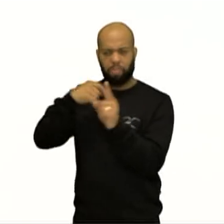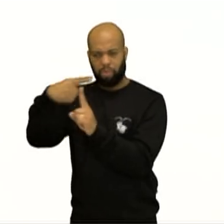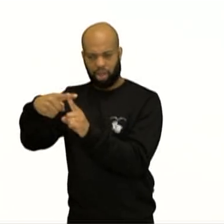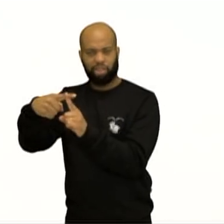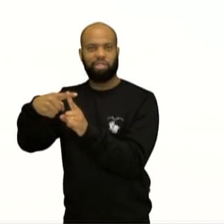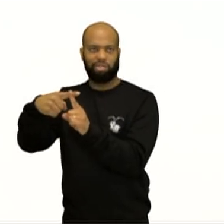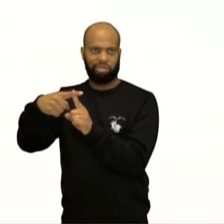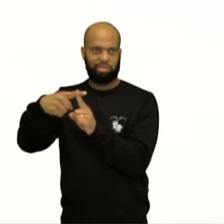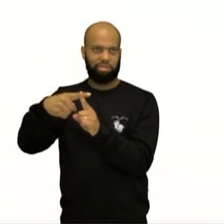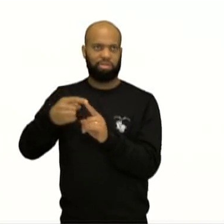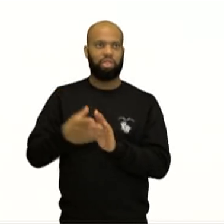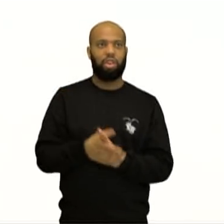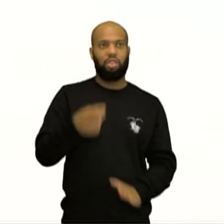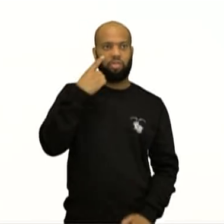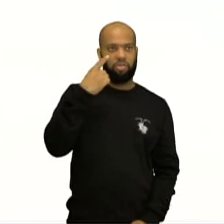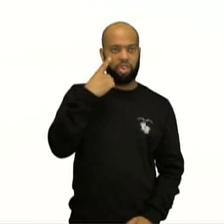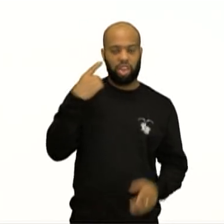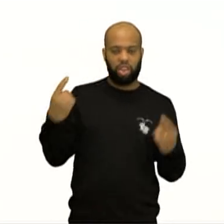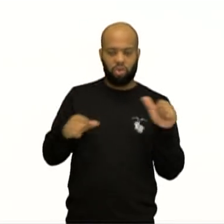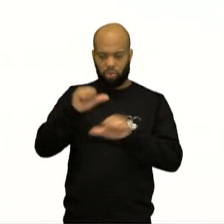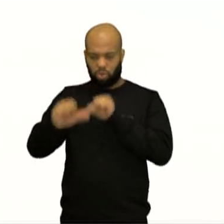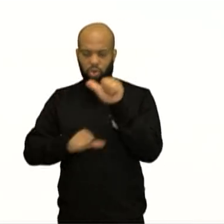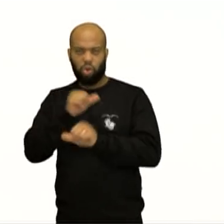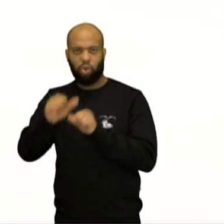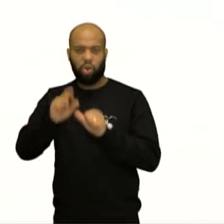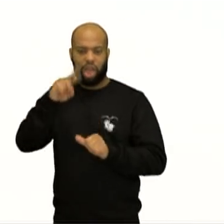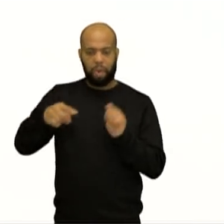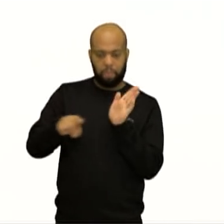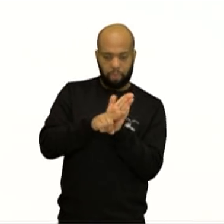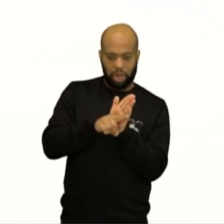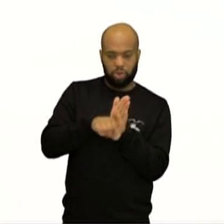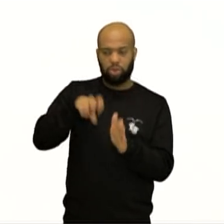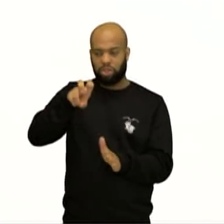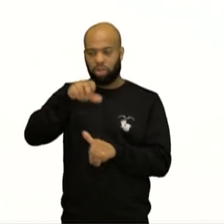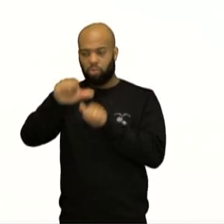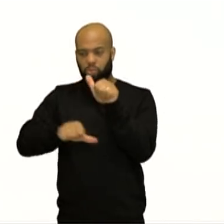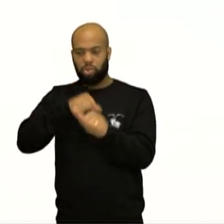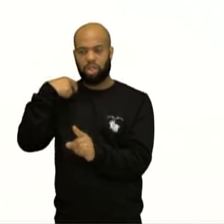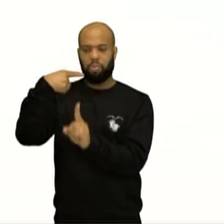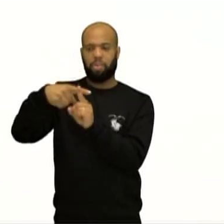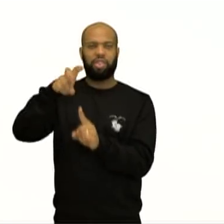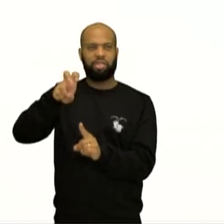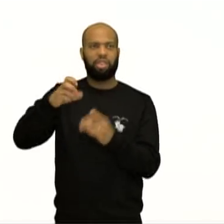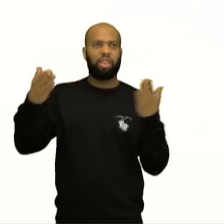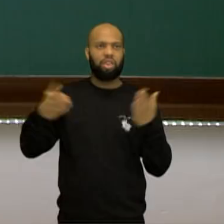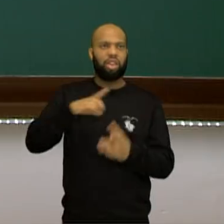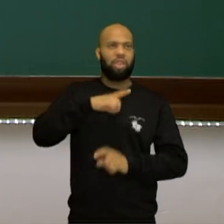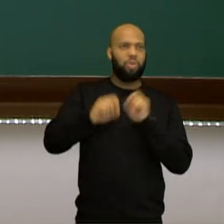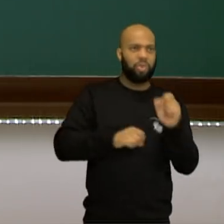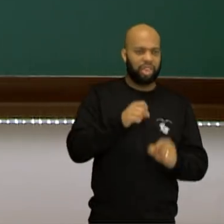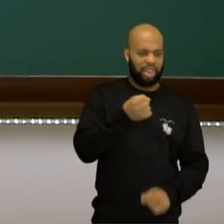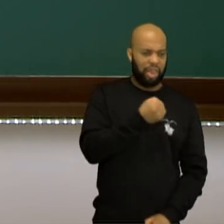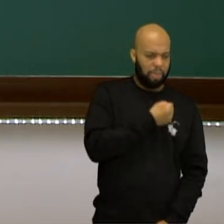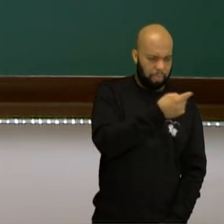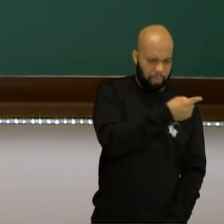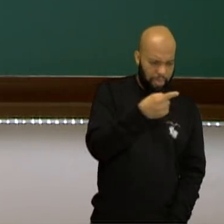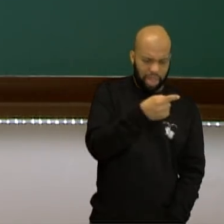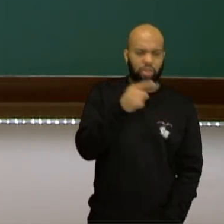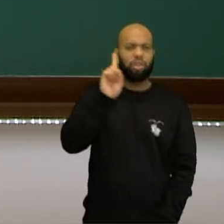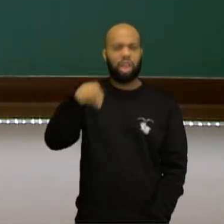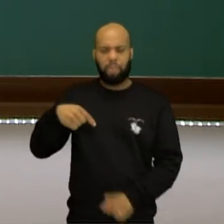de menos 5 é mais 5. Agora faz a continha. Números com sinais diferentes, você diminui e pega o sinal do